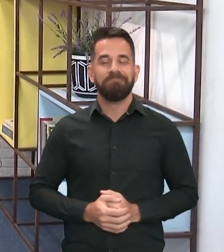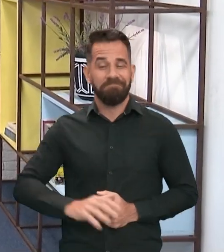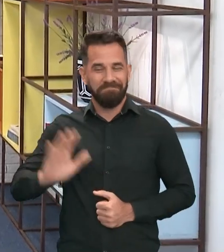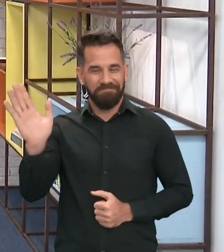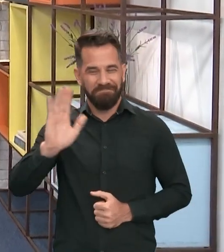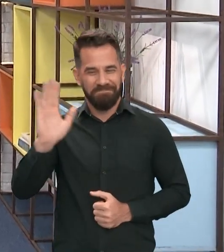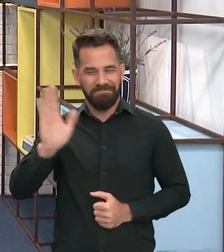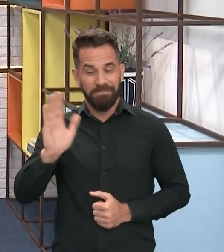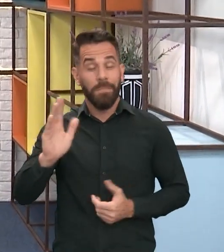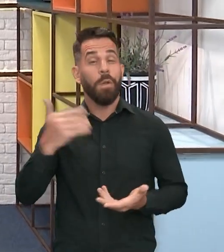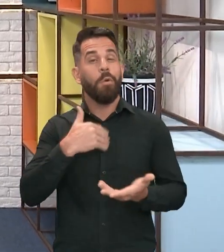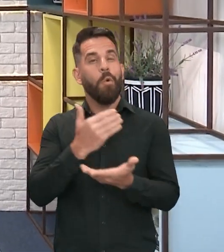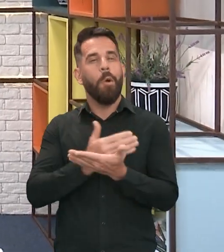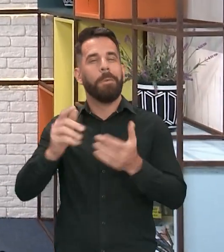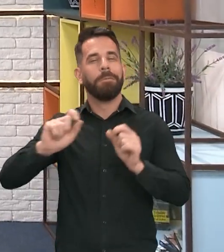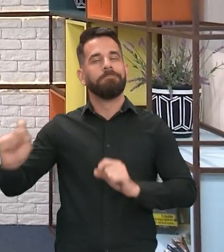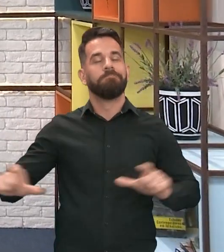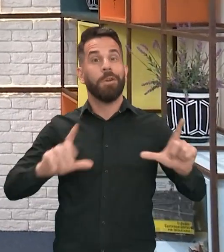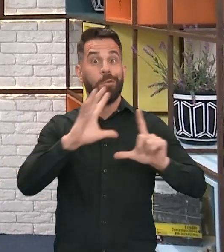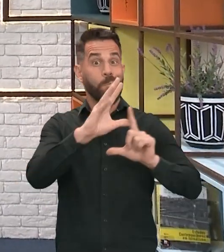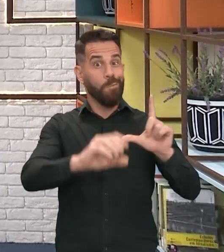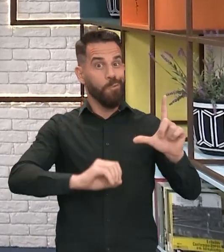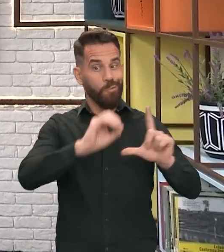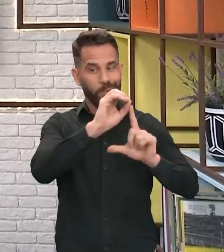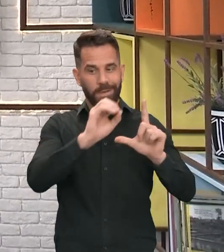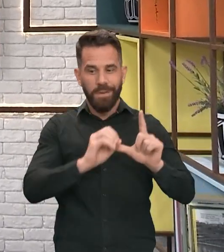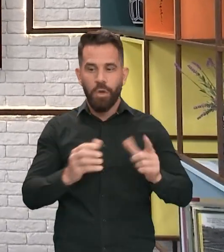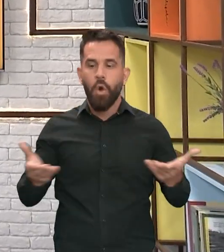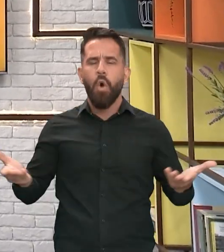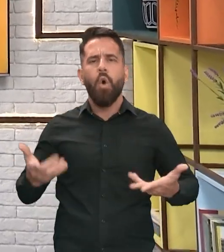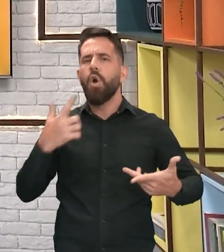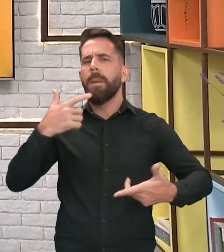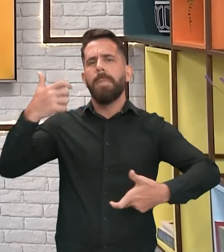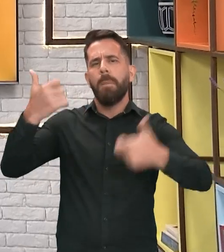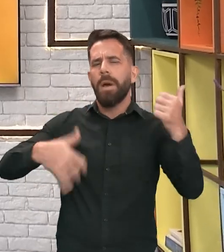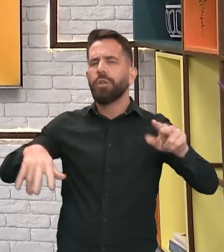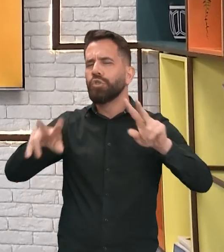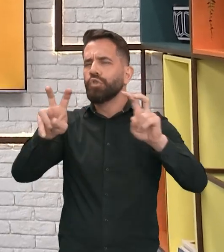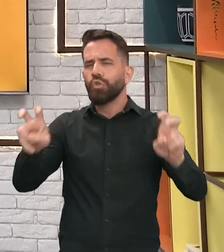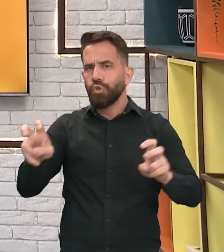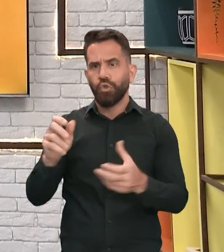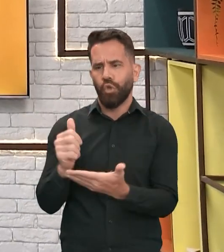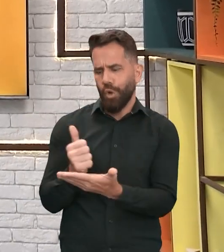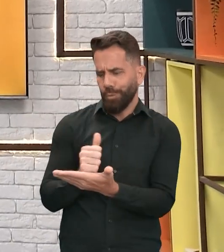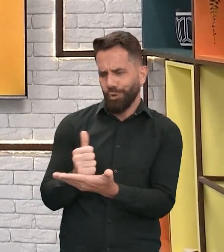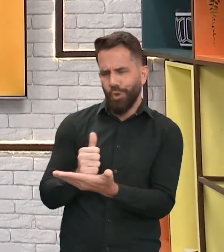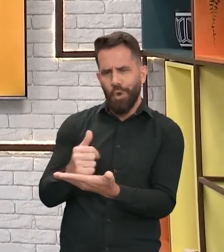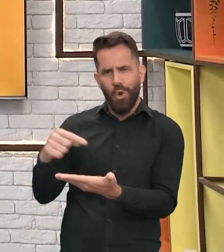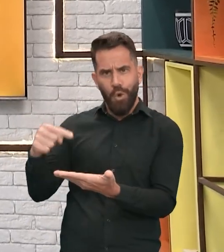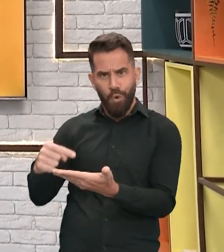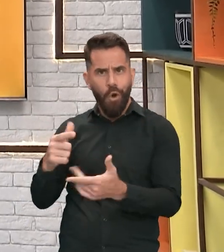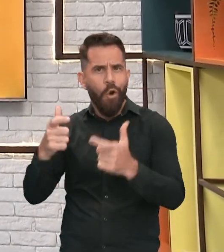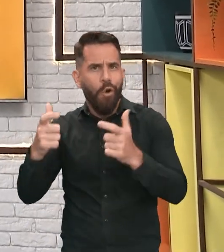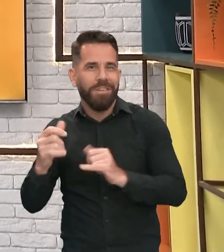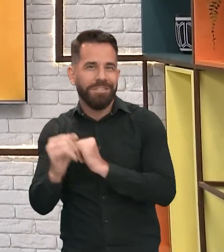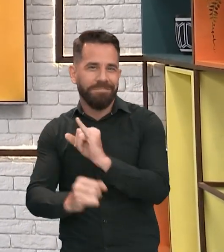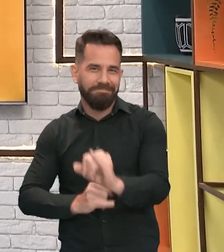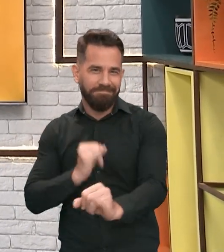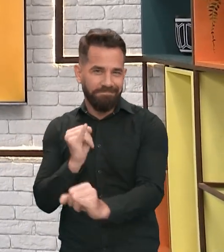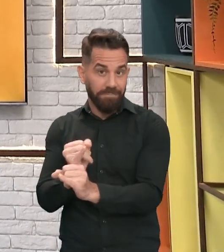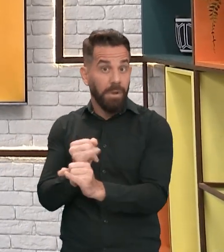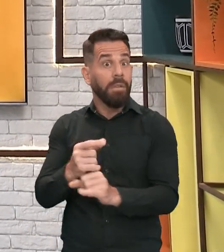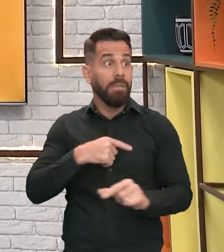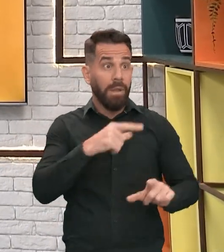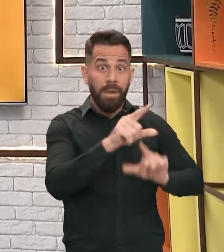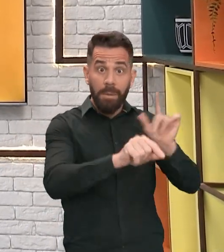Oi pessoal, está começando mais um Mundo UFG e hoje vamos falar sobre jogos digitais. Nesse mundo tão tecnológico, algumas pessoas escolhem até